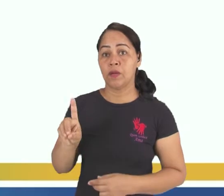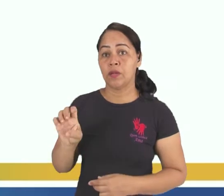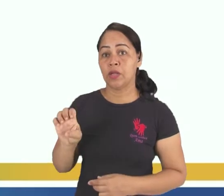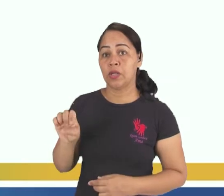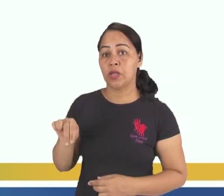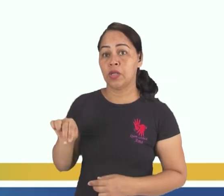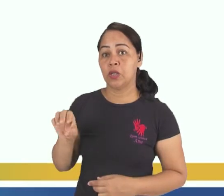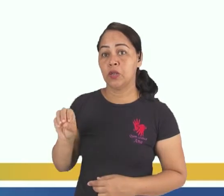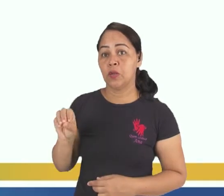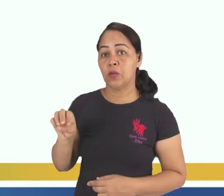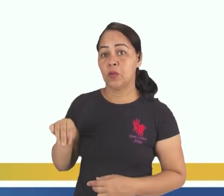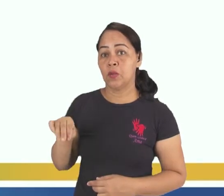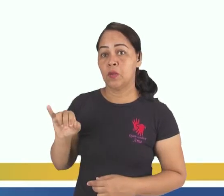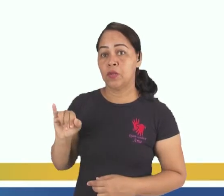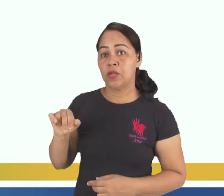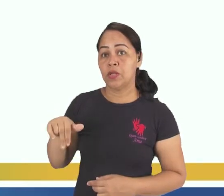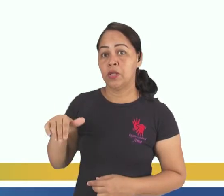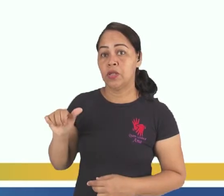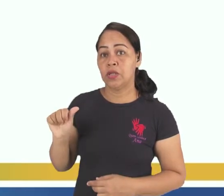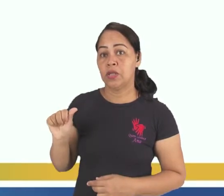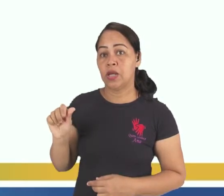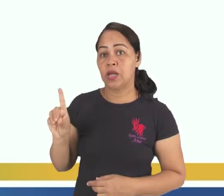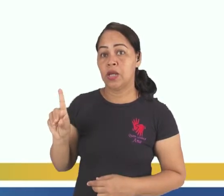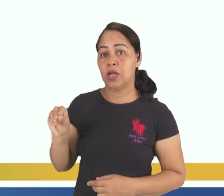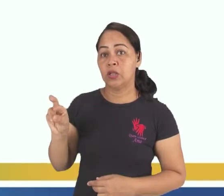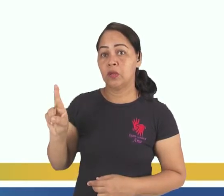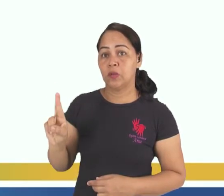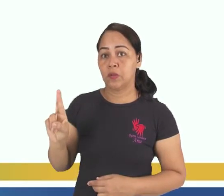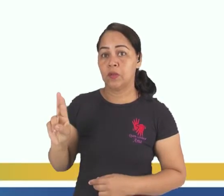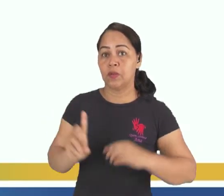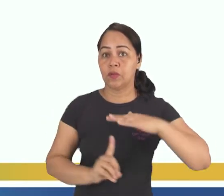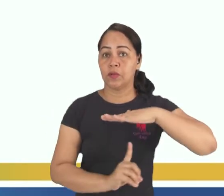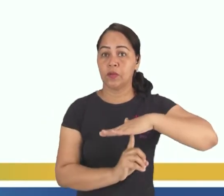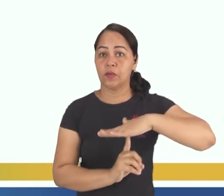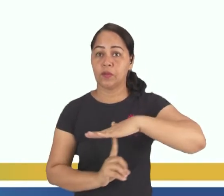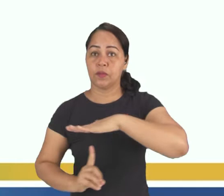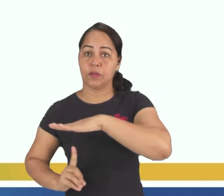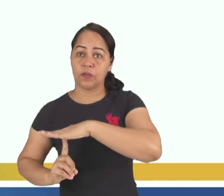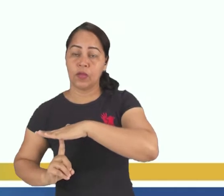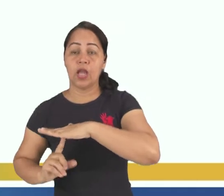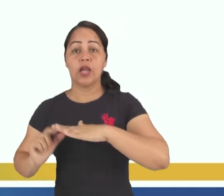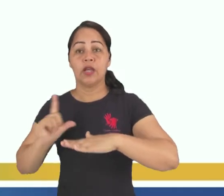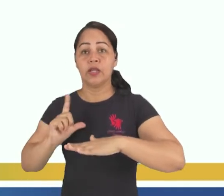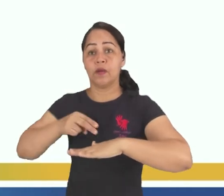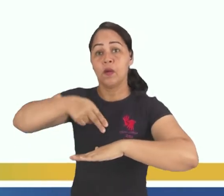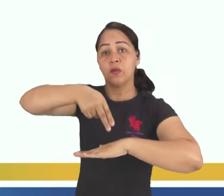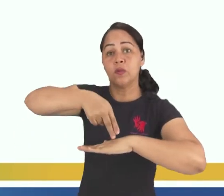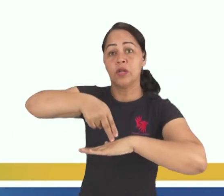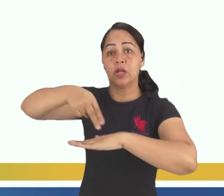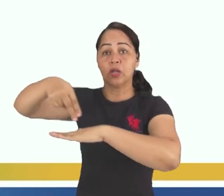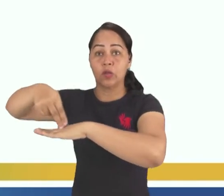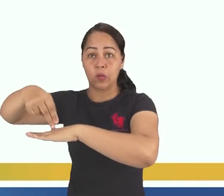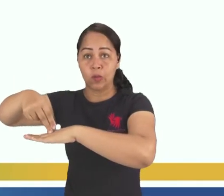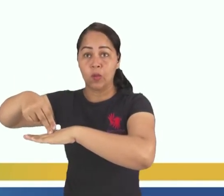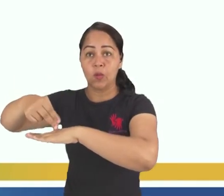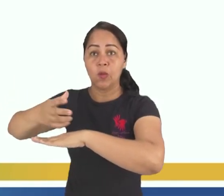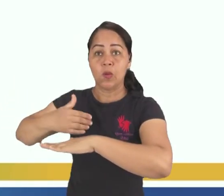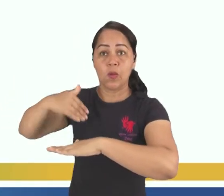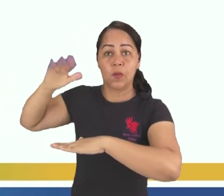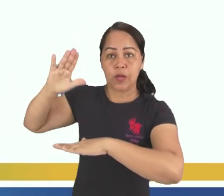é simples eu compará-las. Basta eu ver quem tem o maior numerador, ok? Então é isso que nós vamos fazer